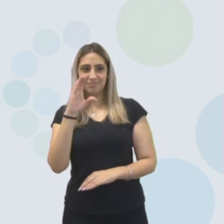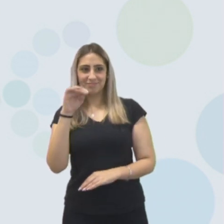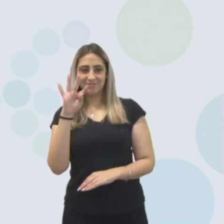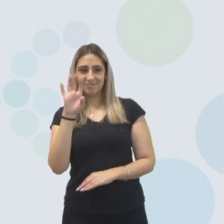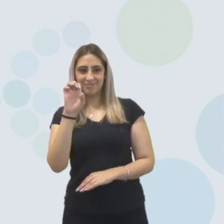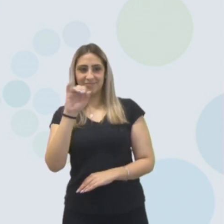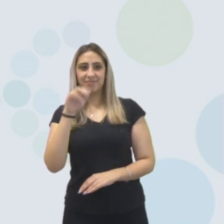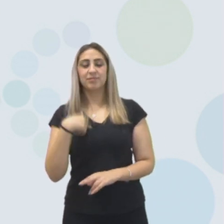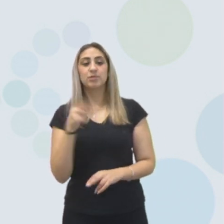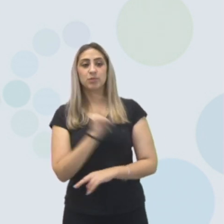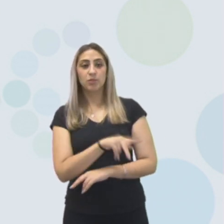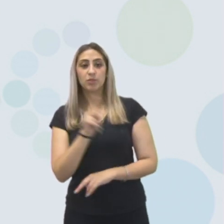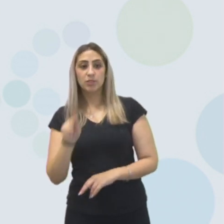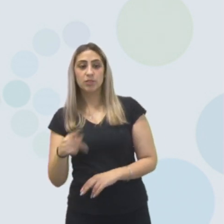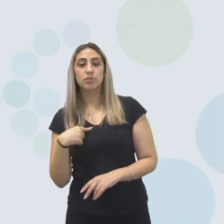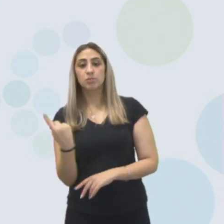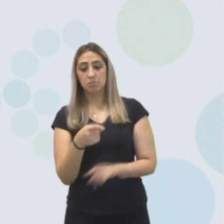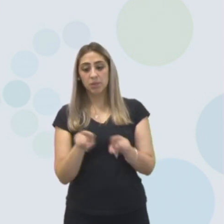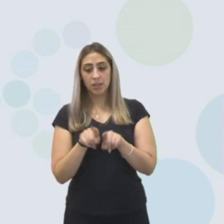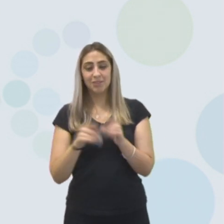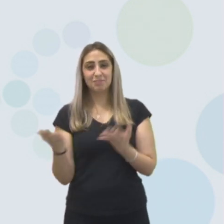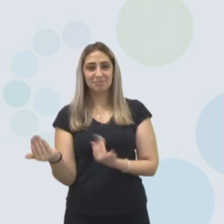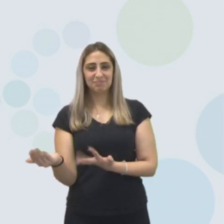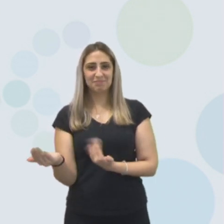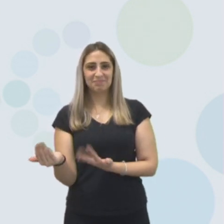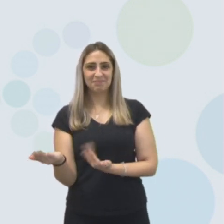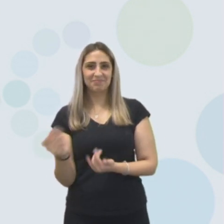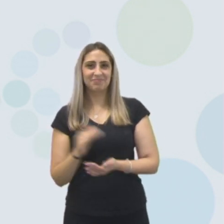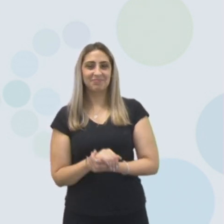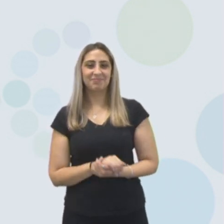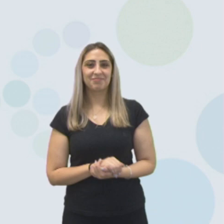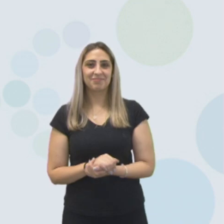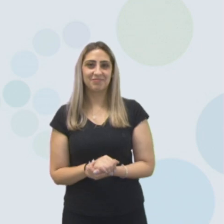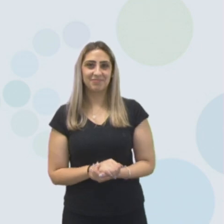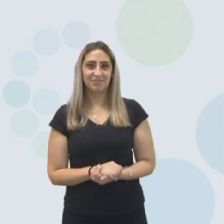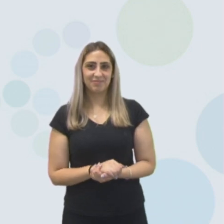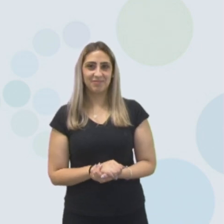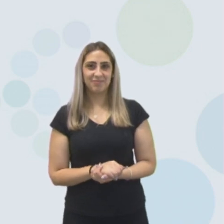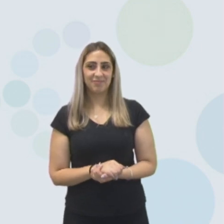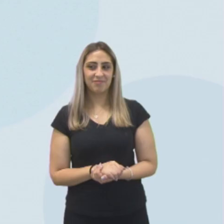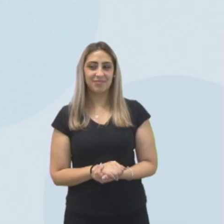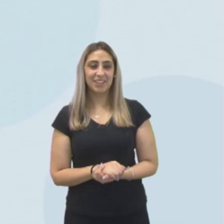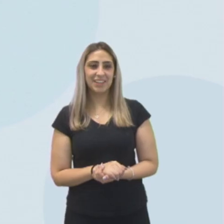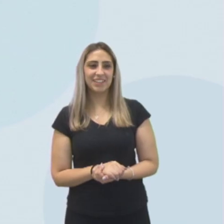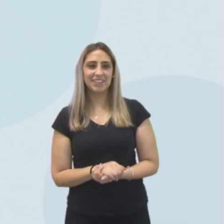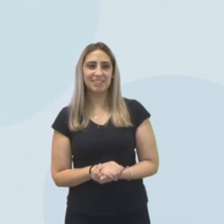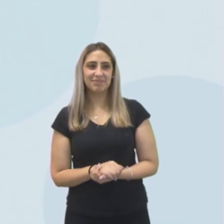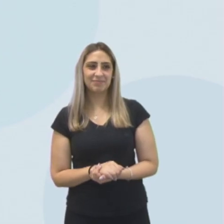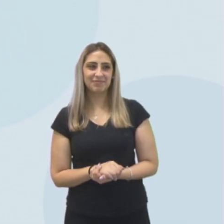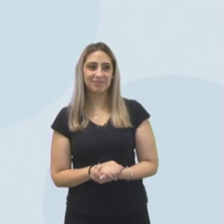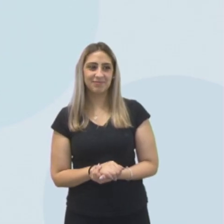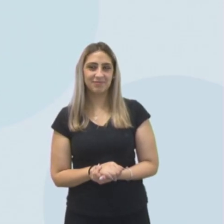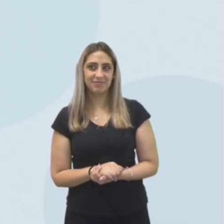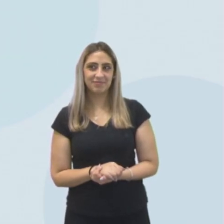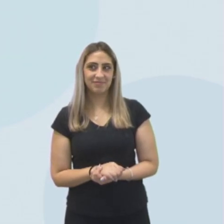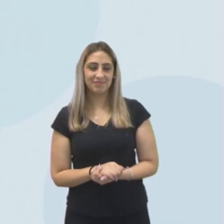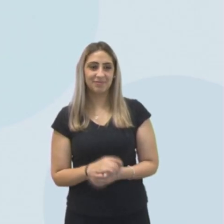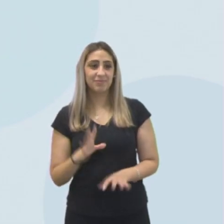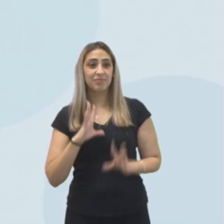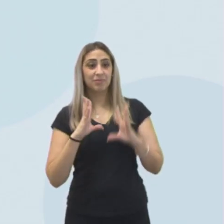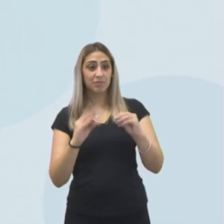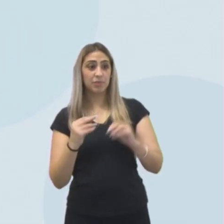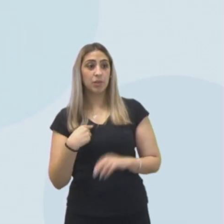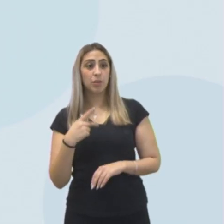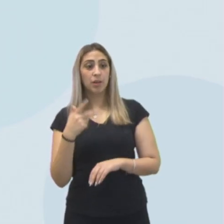o protagonismo dos nossos estudantes, o protagonismo juvenil. Quais são os objetivos dessa formação?